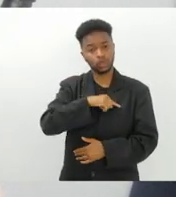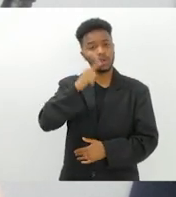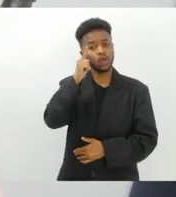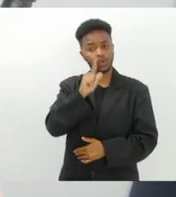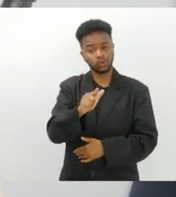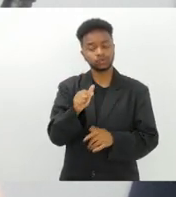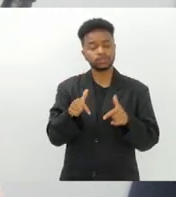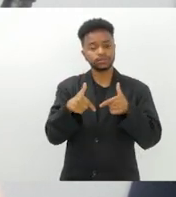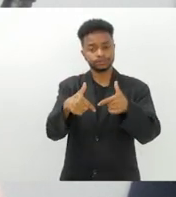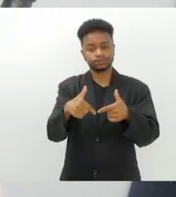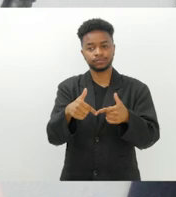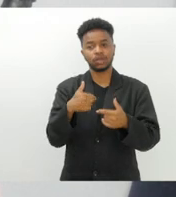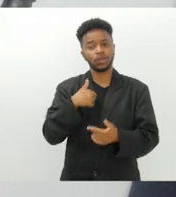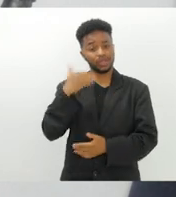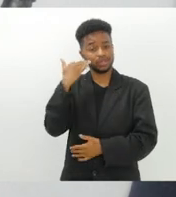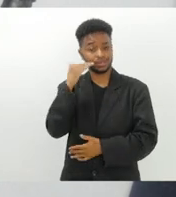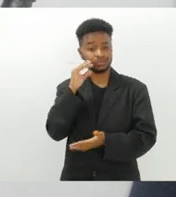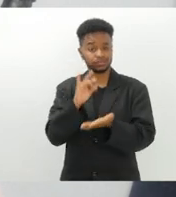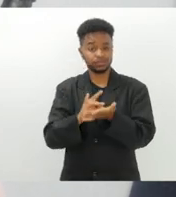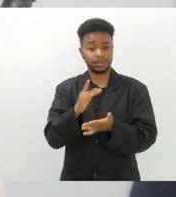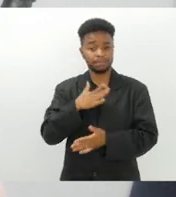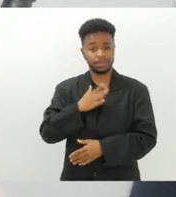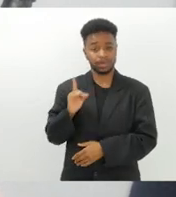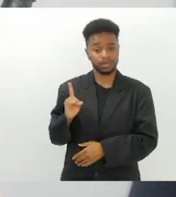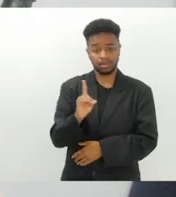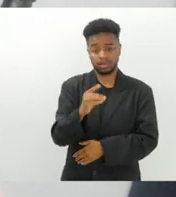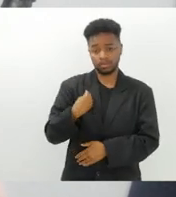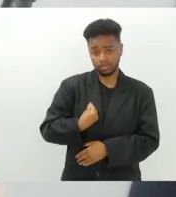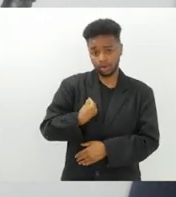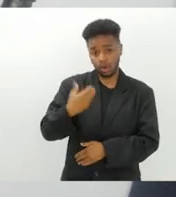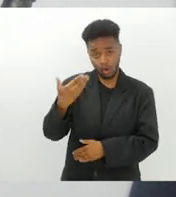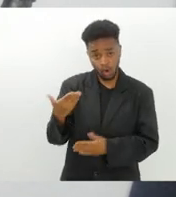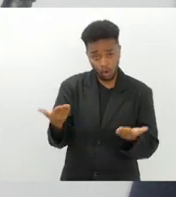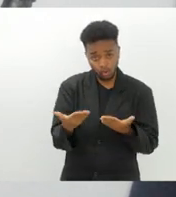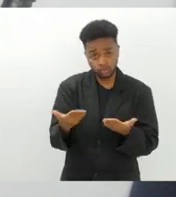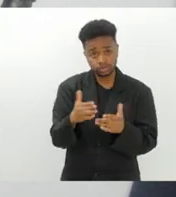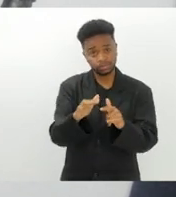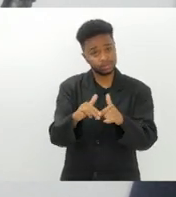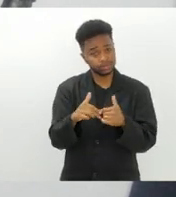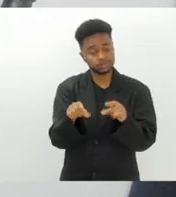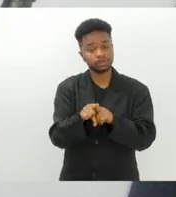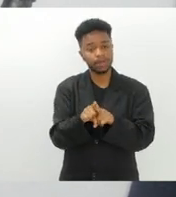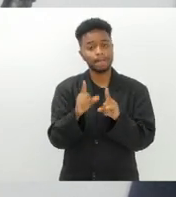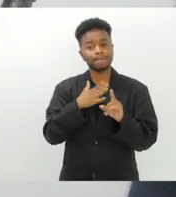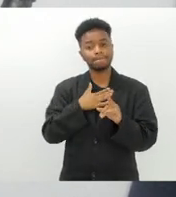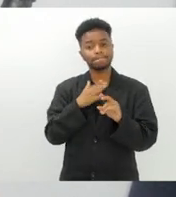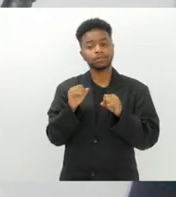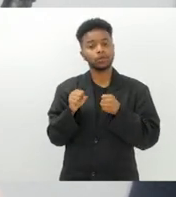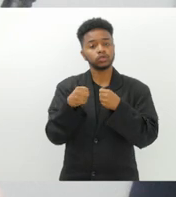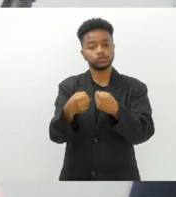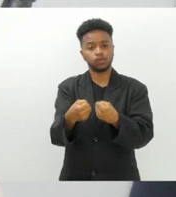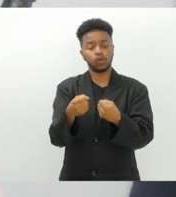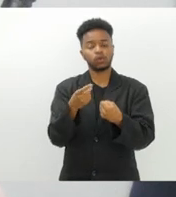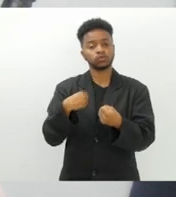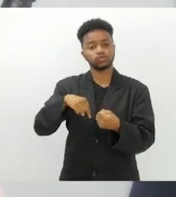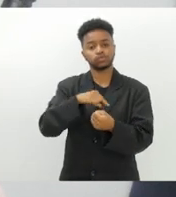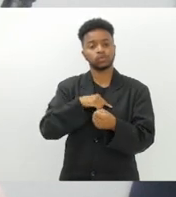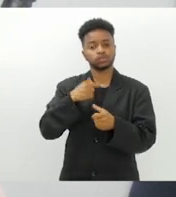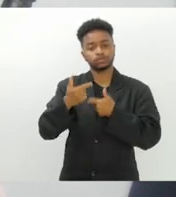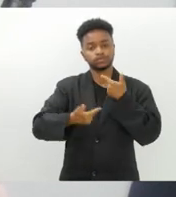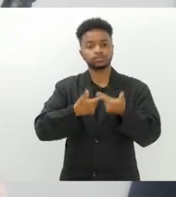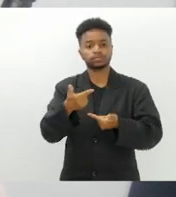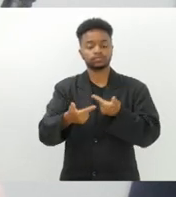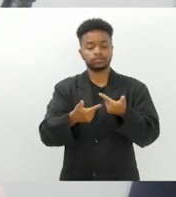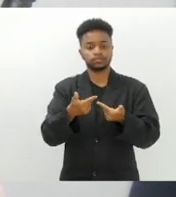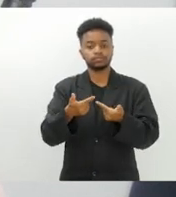do recado. Eu entendo que a minha presença aqui hoje é por conta muito disso, da dedicação que nós fazemos para